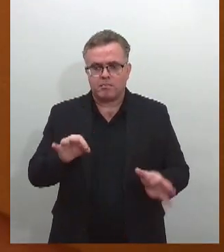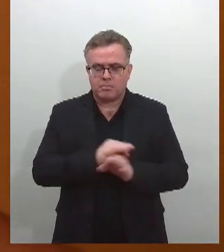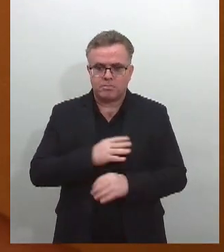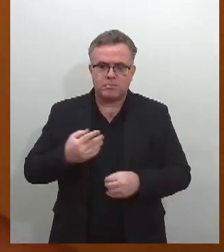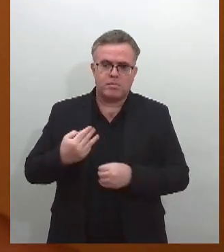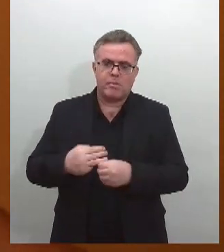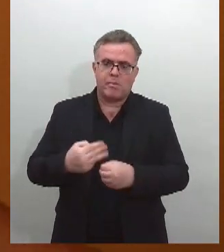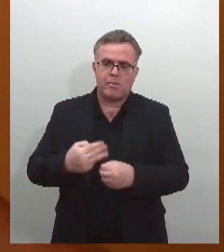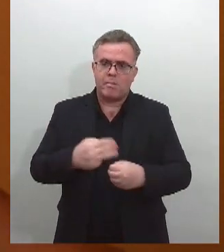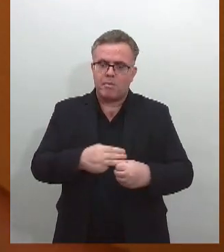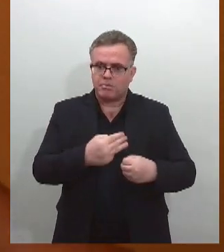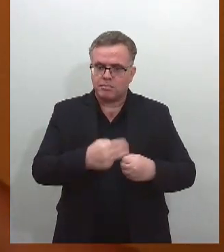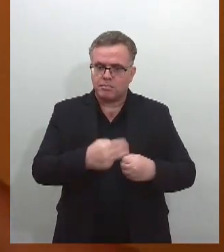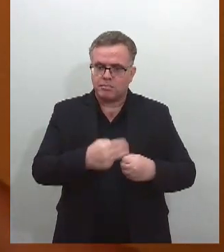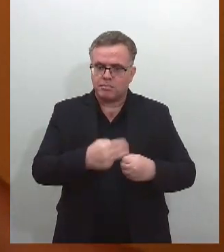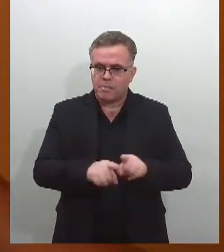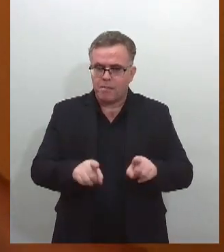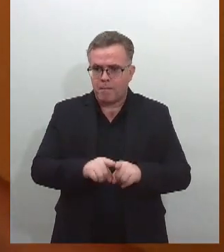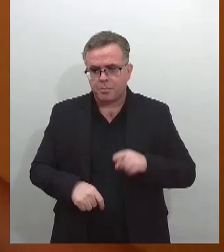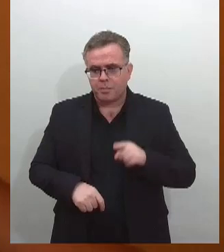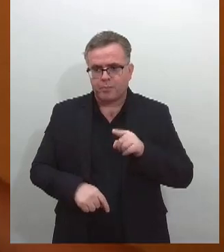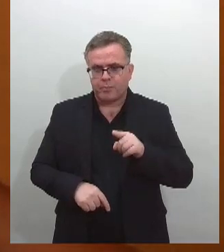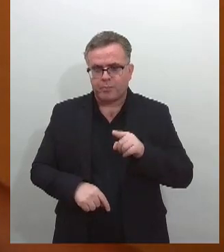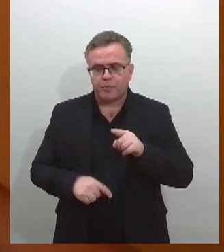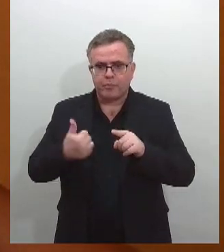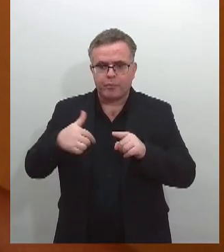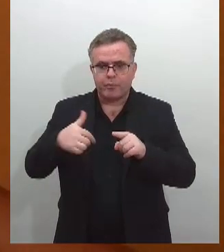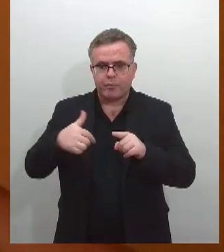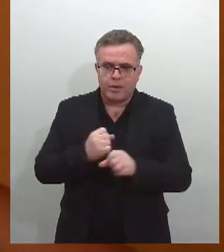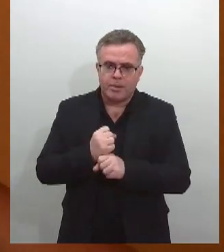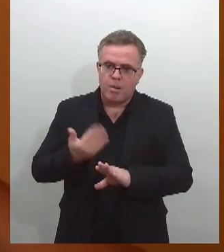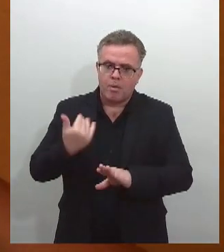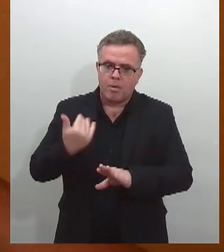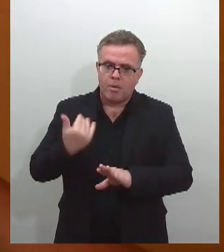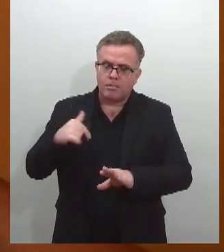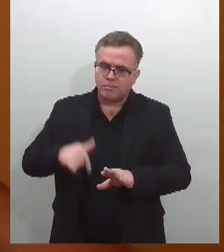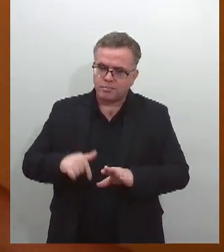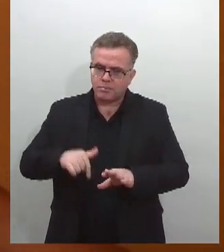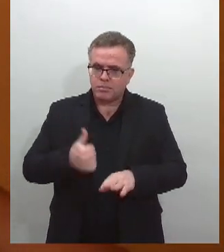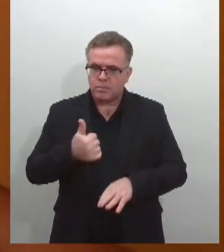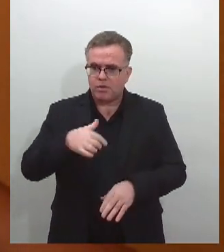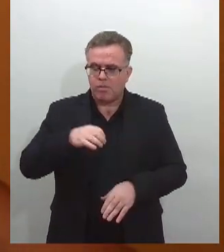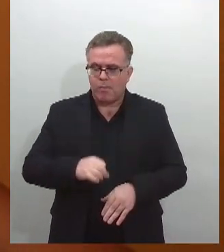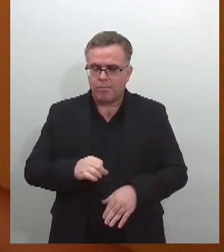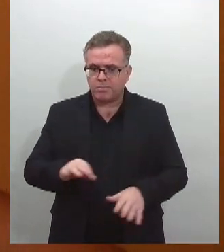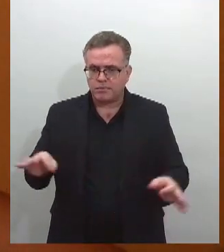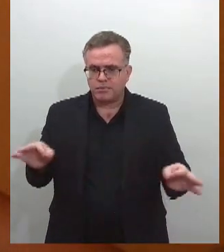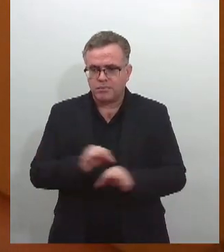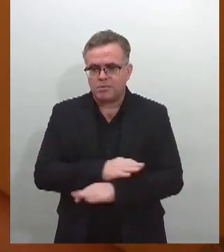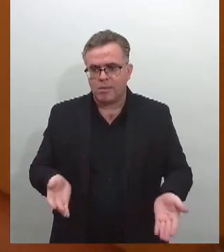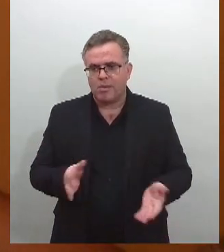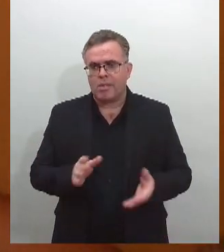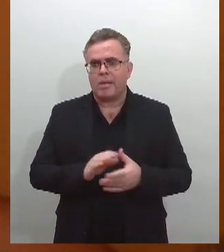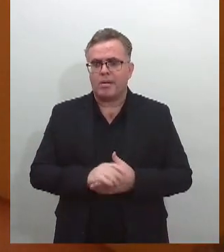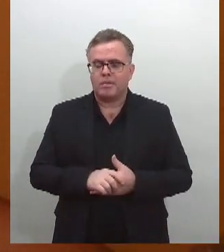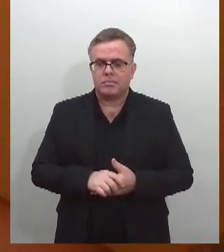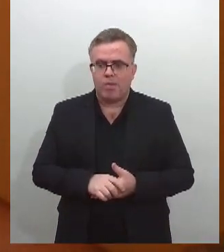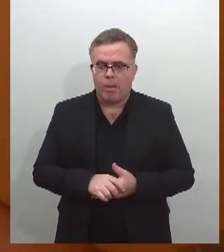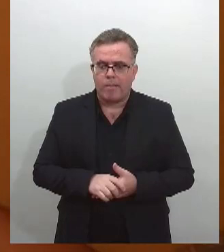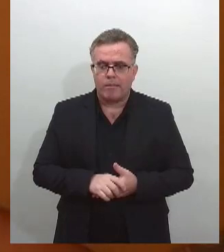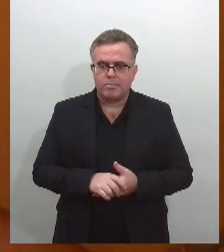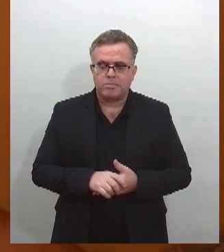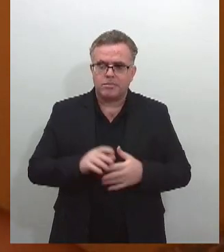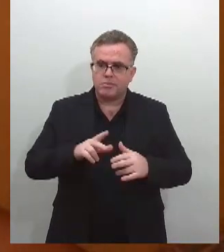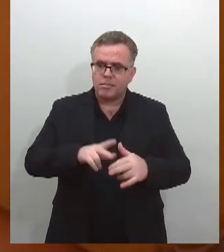Isso foi lá há 19 anos, esse ano a TV Alese já completa 19 anos. Então, desde o